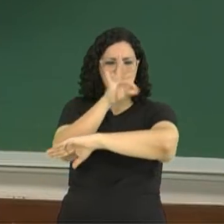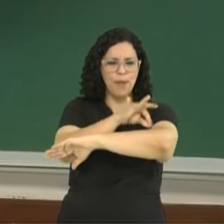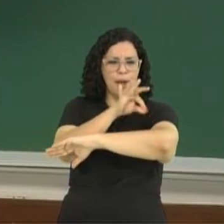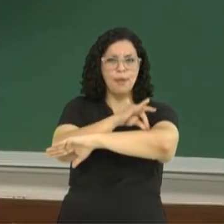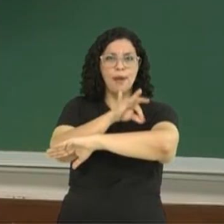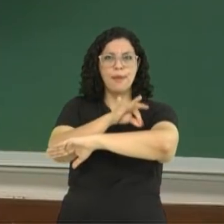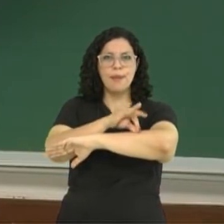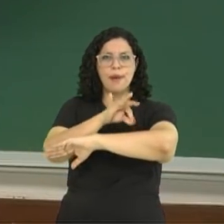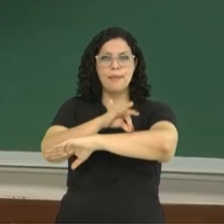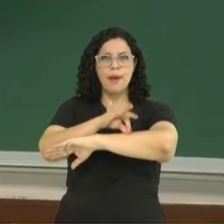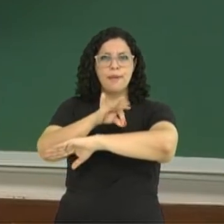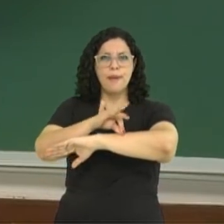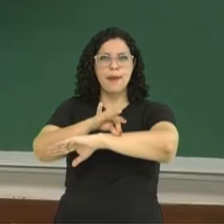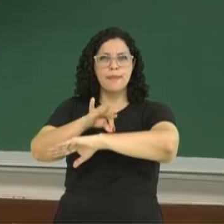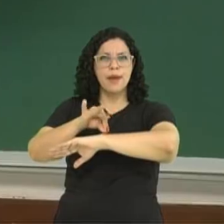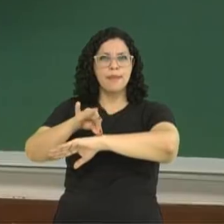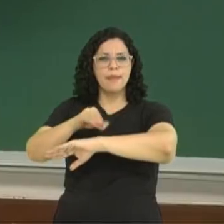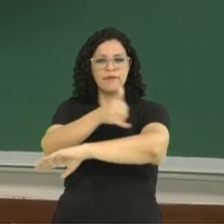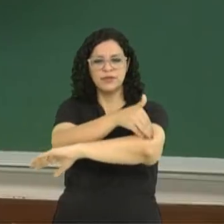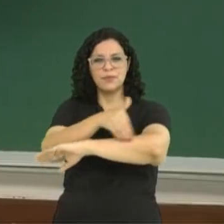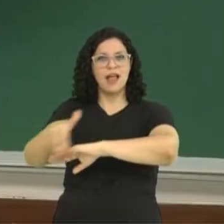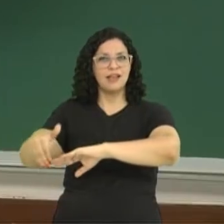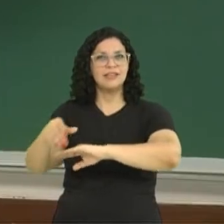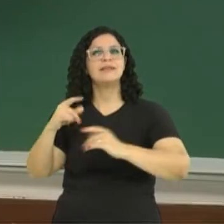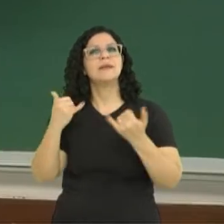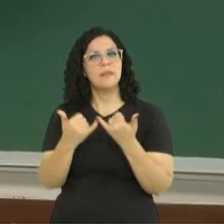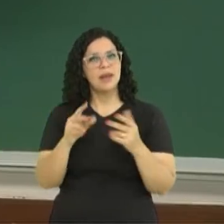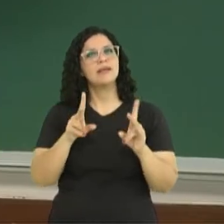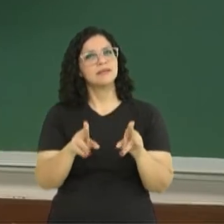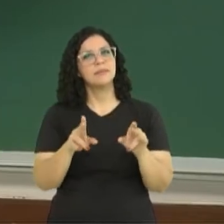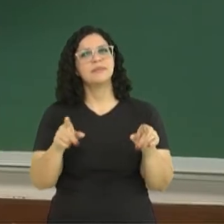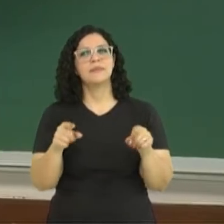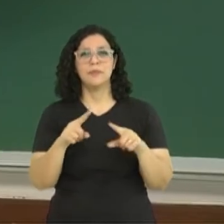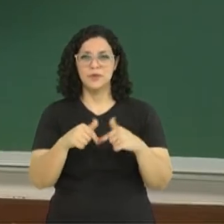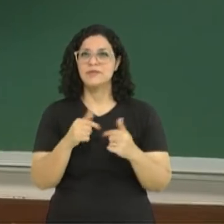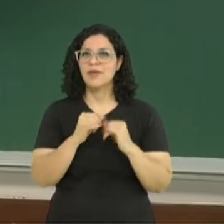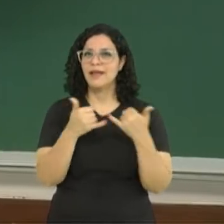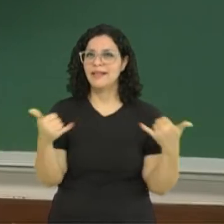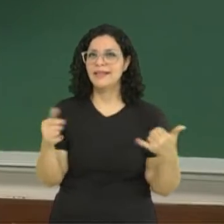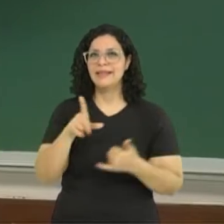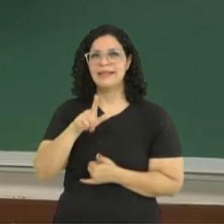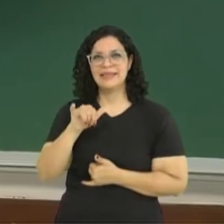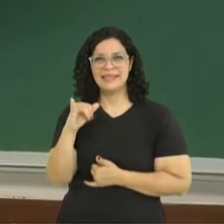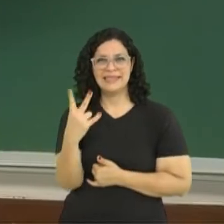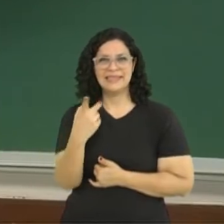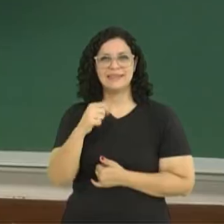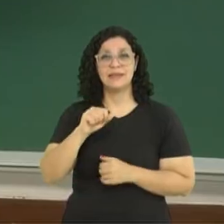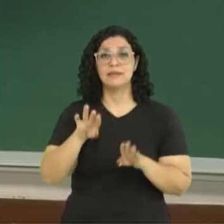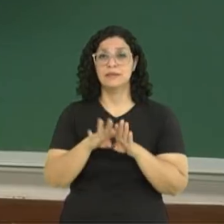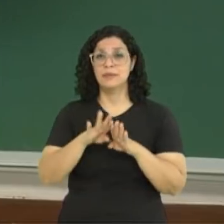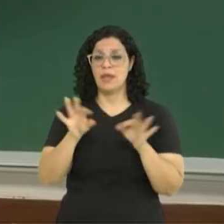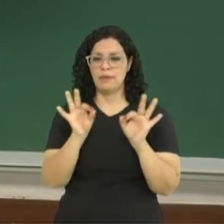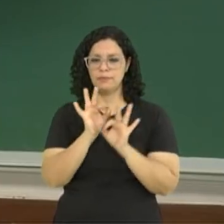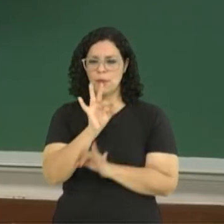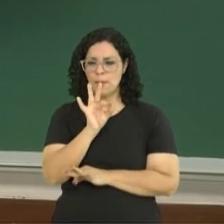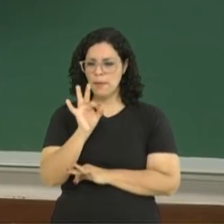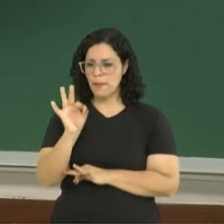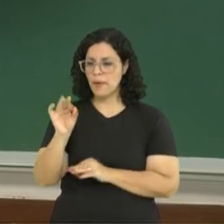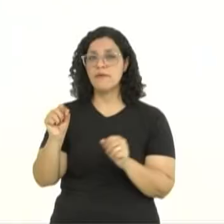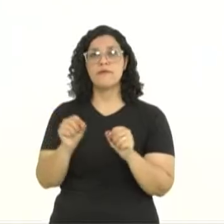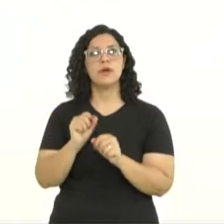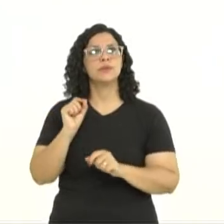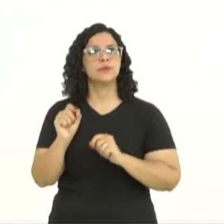Se você colocar um ponto do lado do outro, bem encostadinho, ele vai fazer uma linha. Então, a linha é essa sucessão de pontos. E o que ela